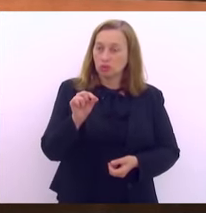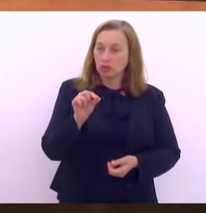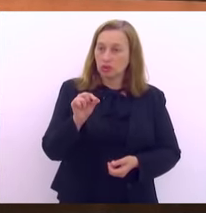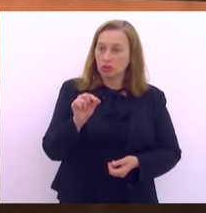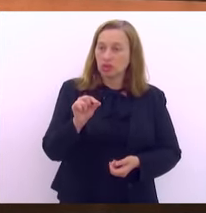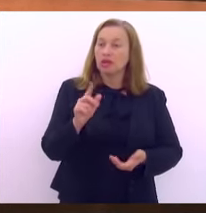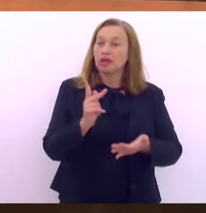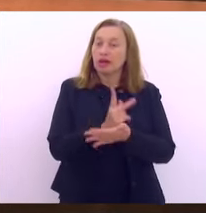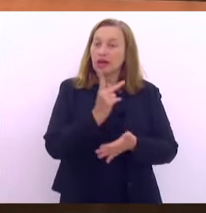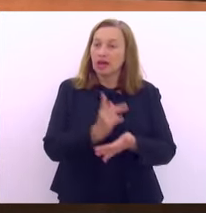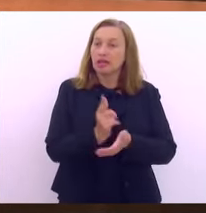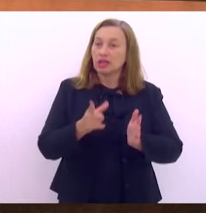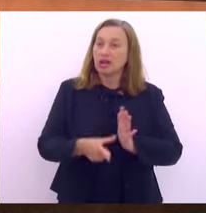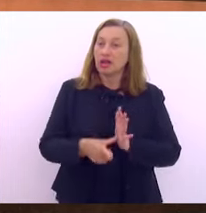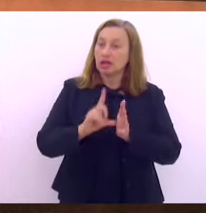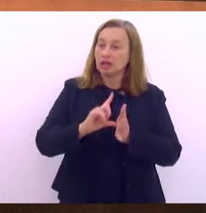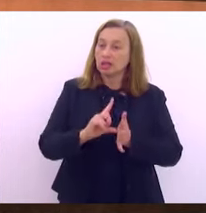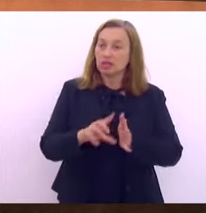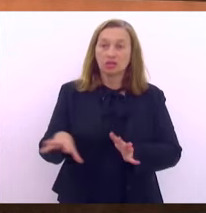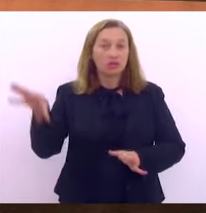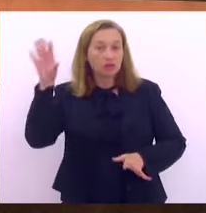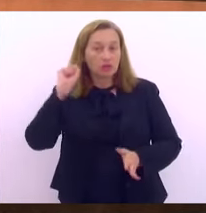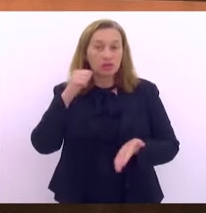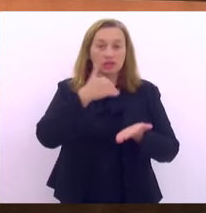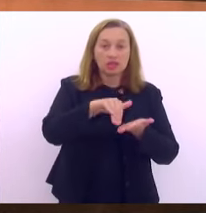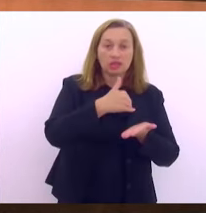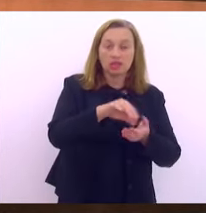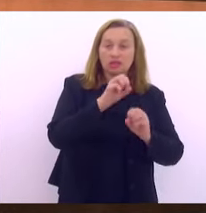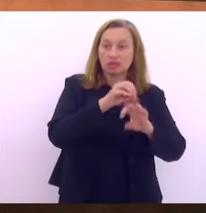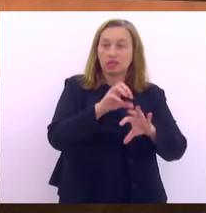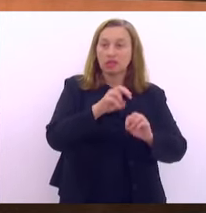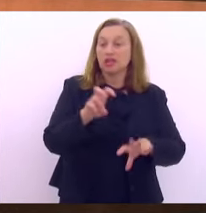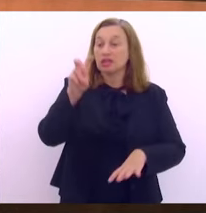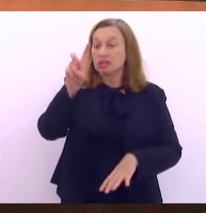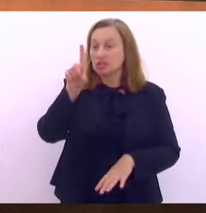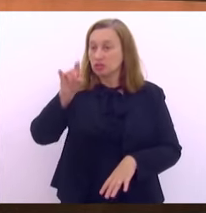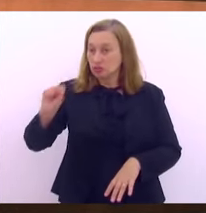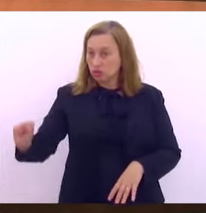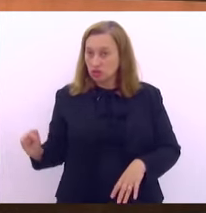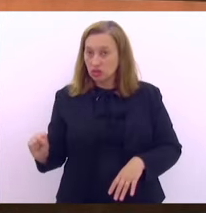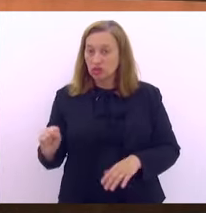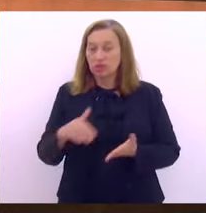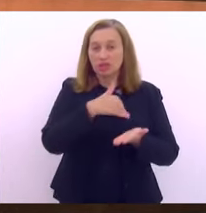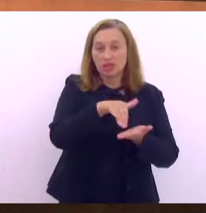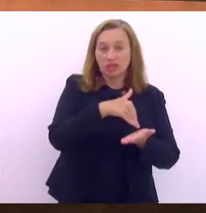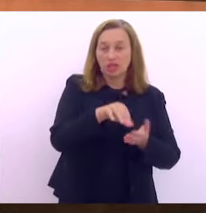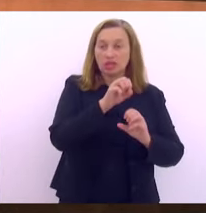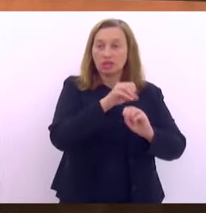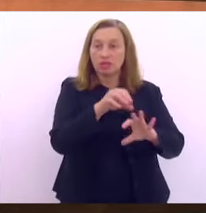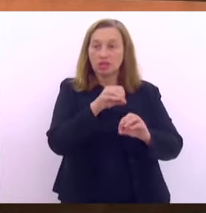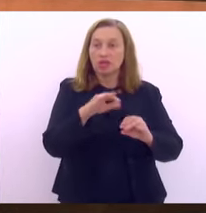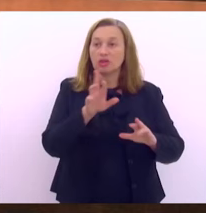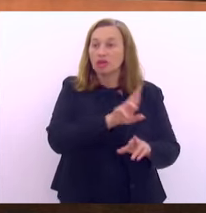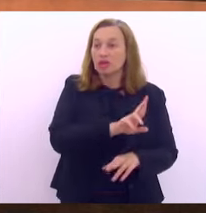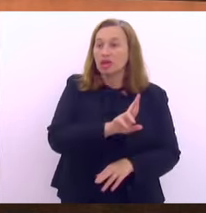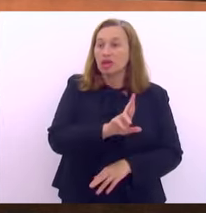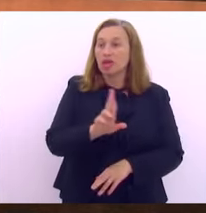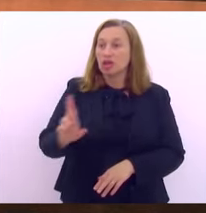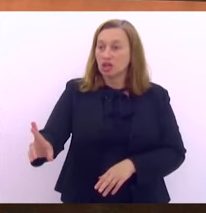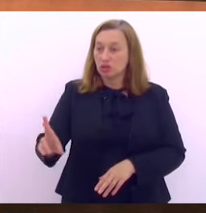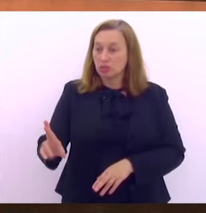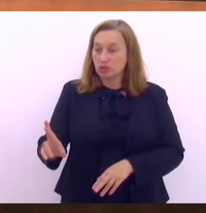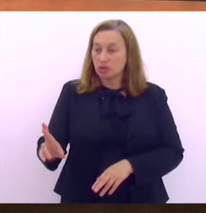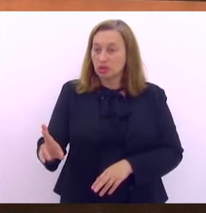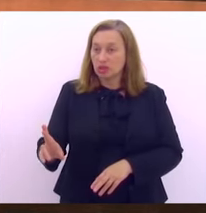ouvir a Secretaria de Educação, dá 5 dias para a Secretaria de Educação responder às indagações